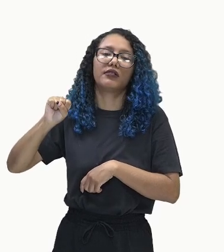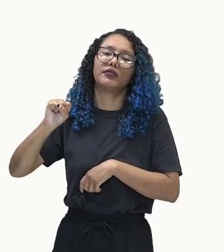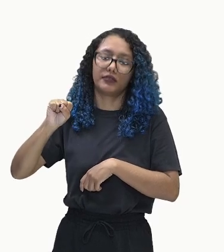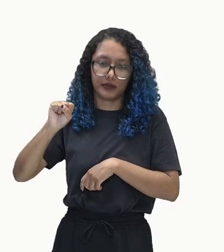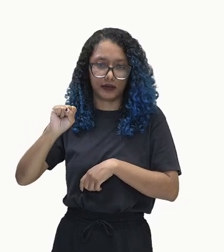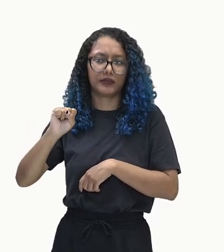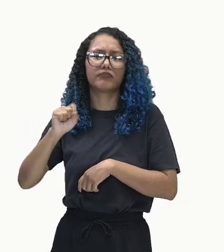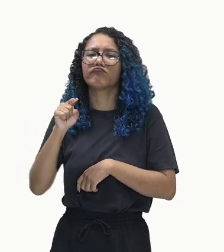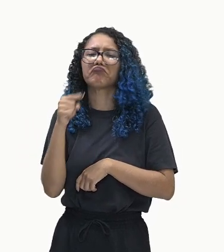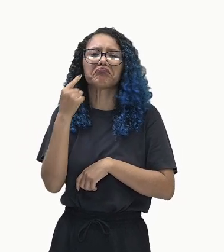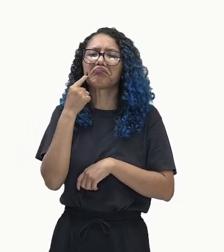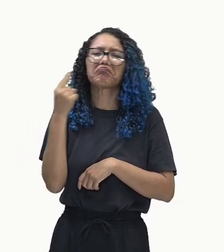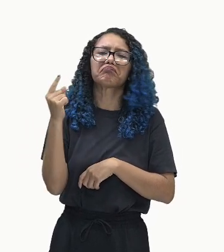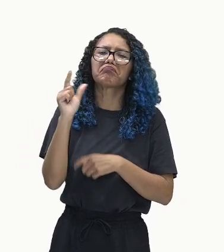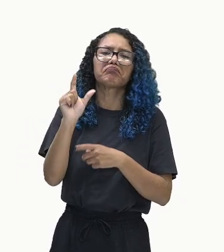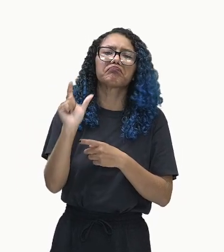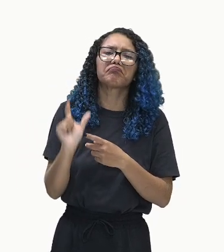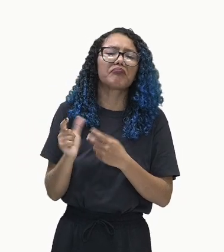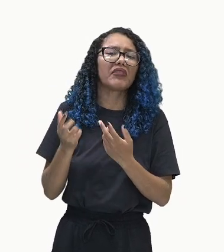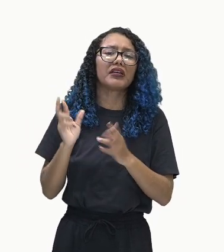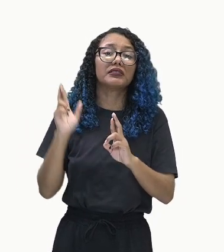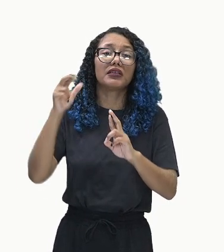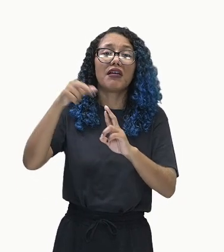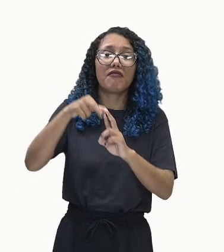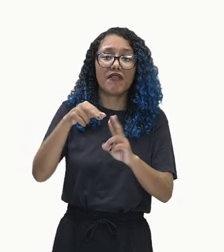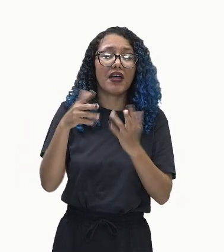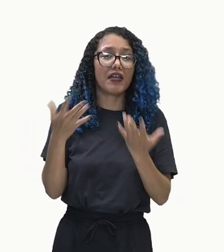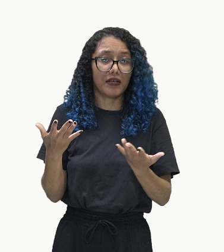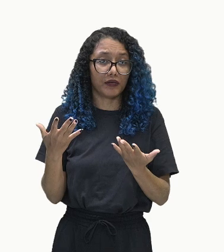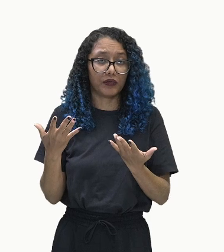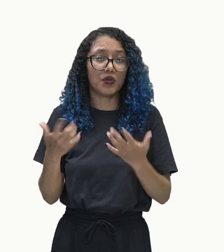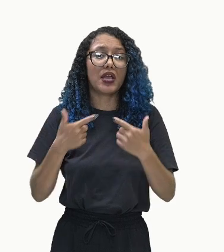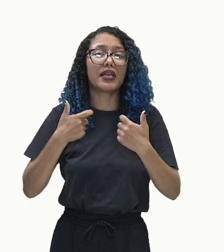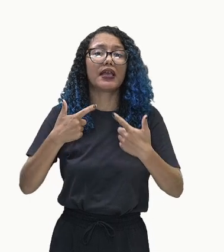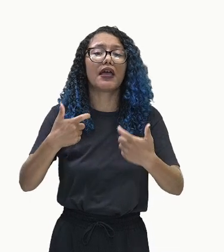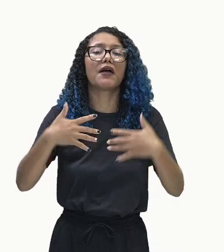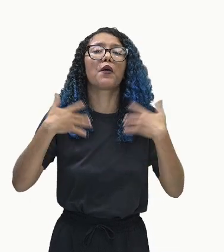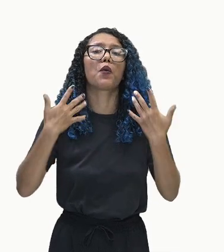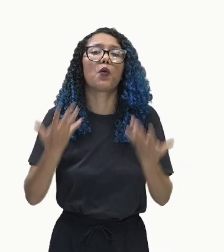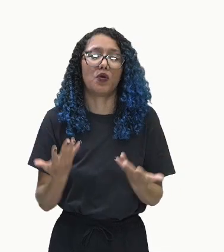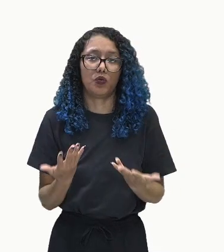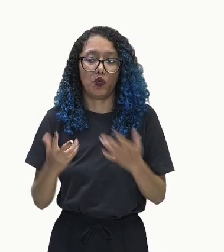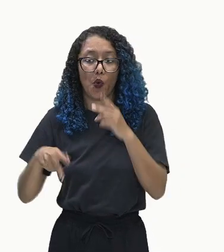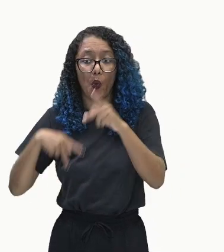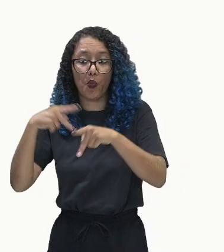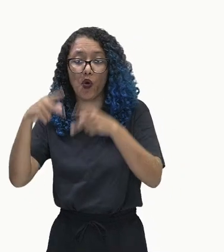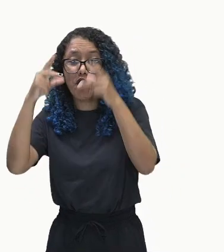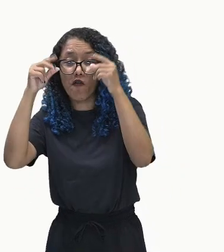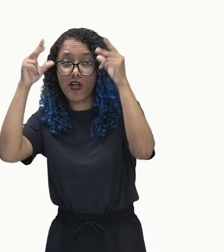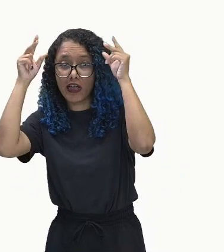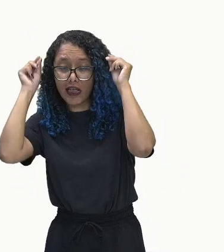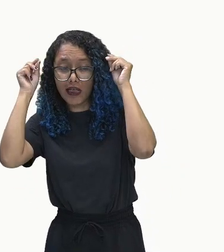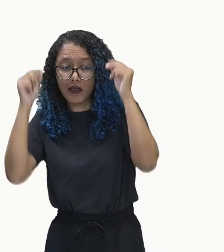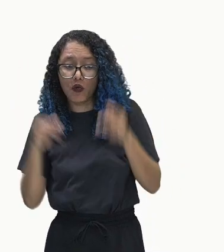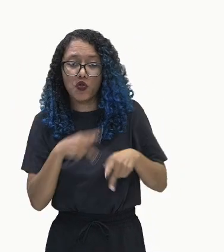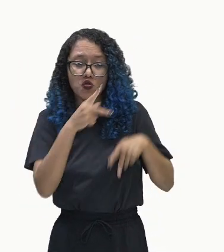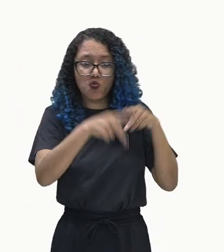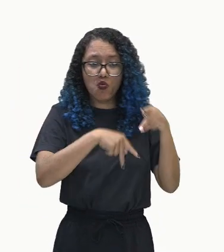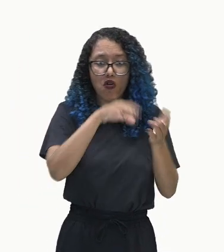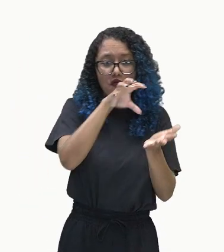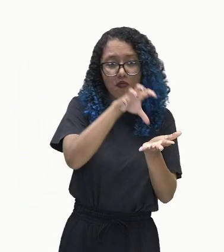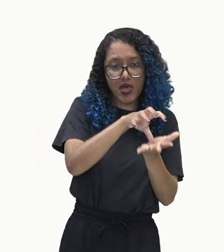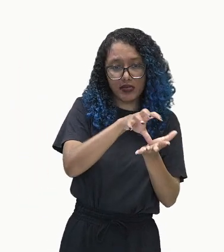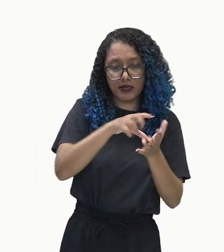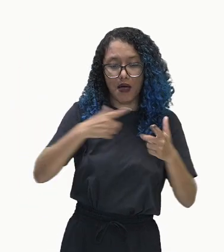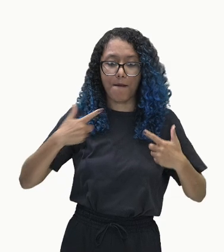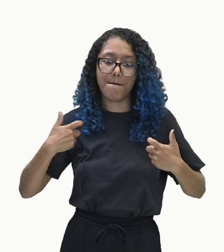quê, né? Da briga entre os gregos, né, e os persas, tá bom? Então, por